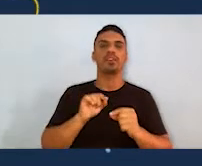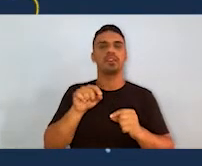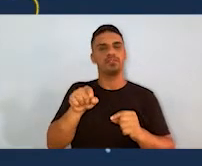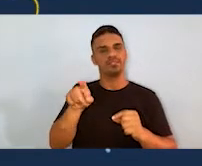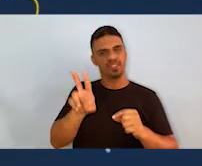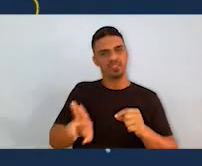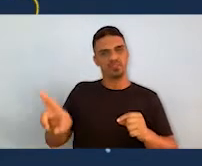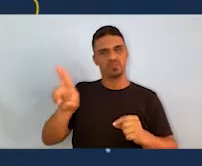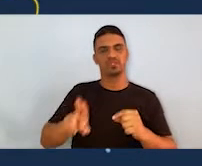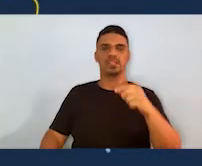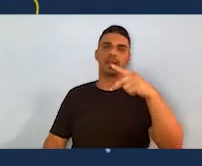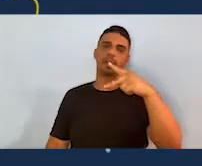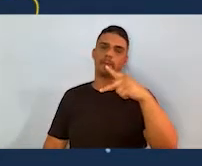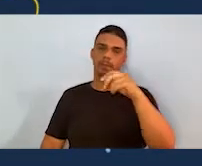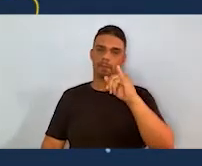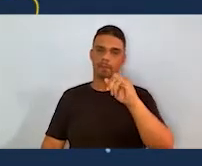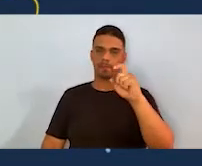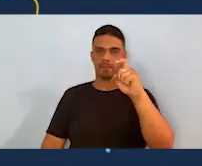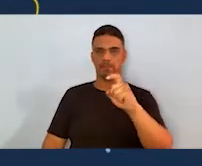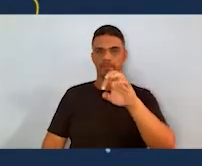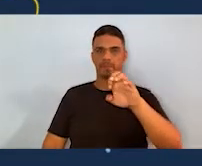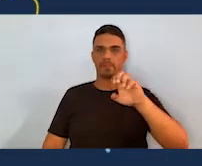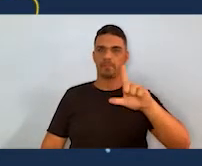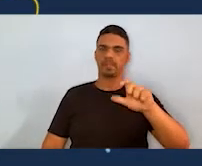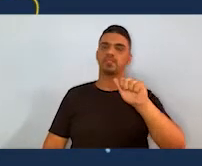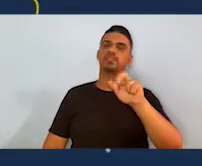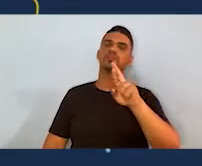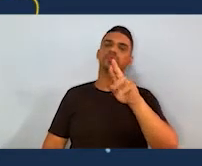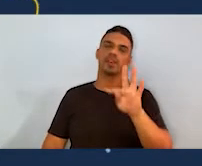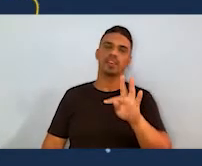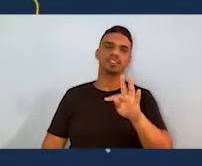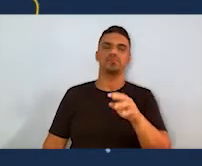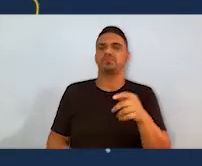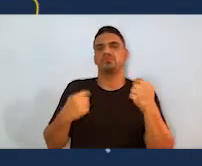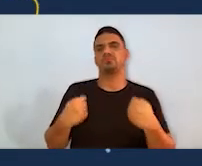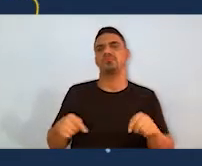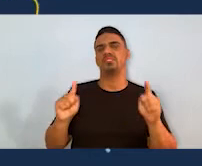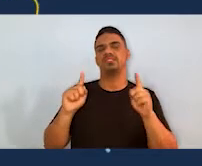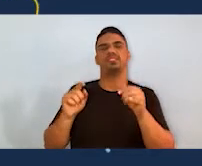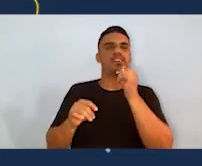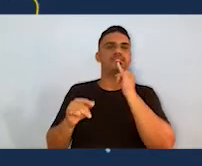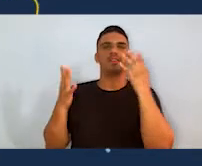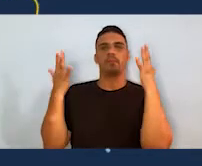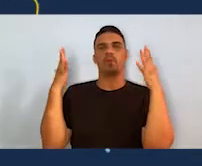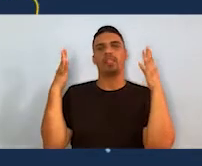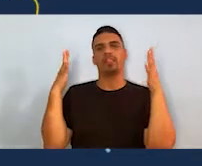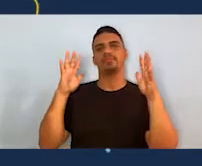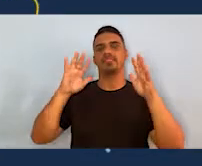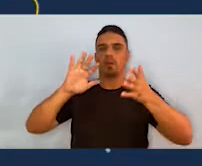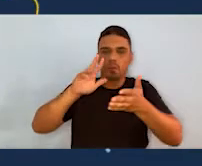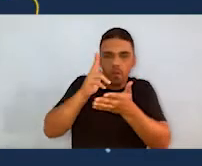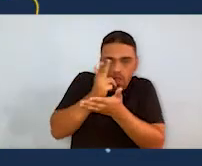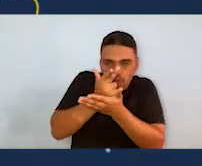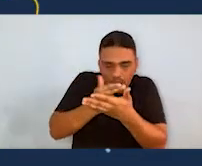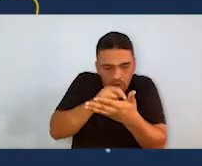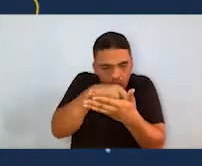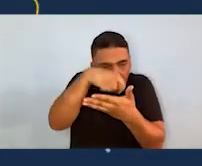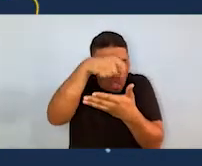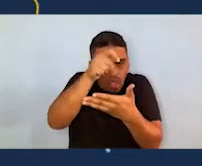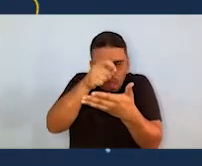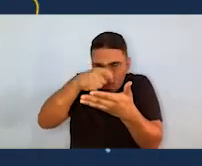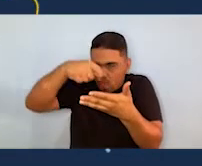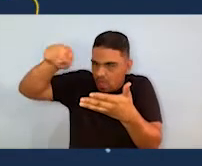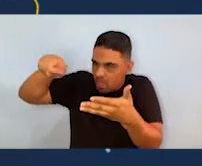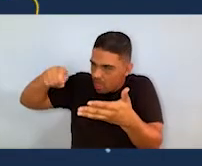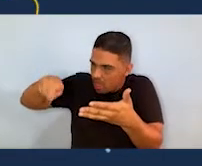usar pixel art é justamente imagens que você não precisa ter muita coordenação motora, na situação. Então, não é que nem... Você tem